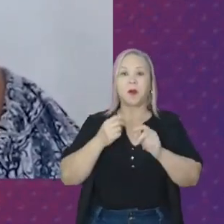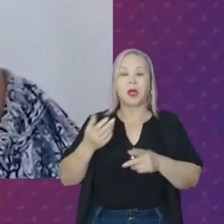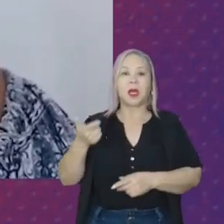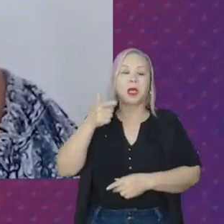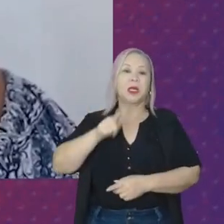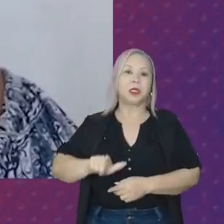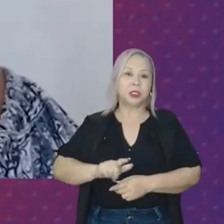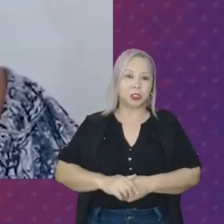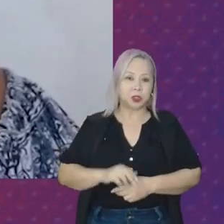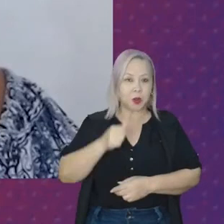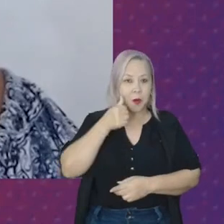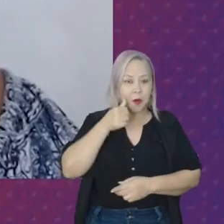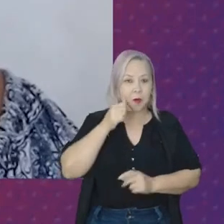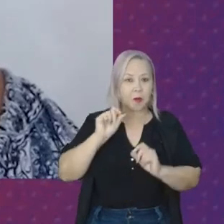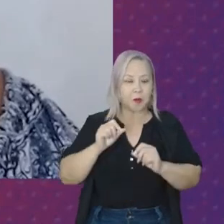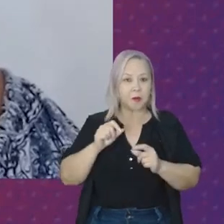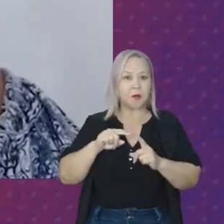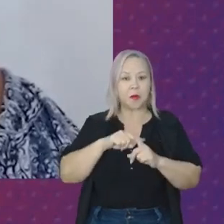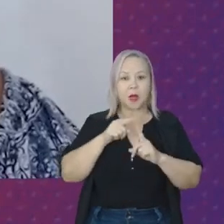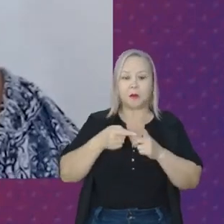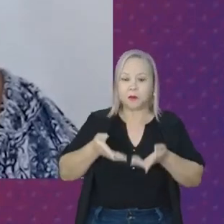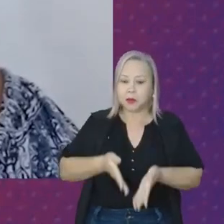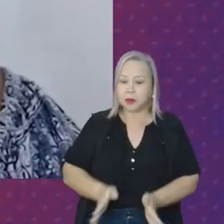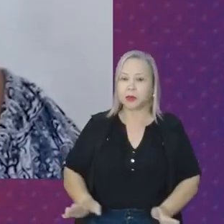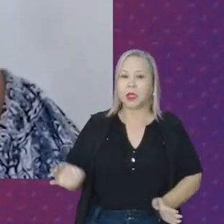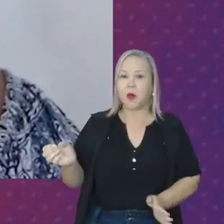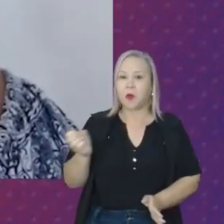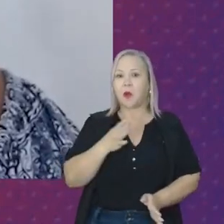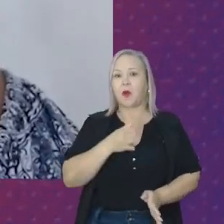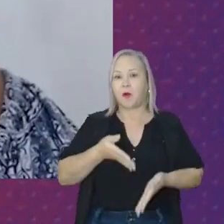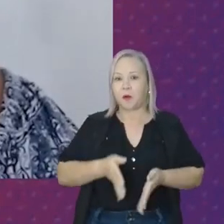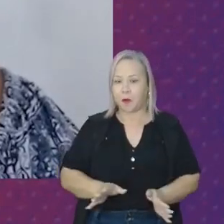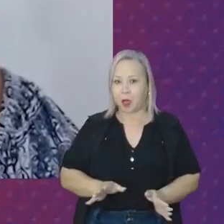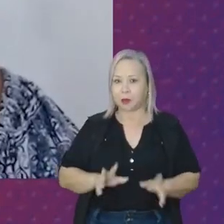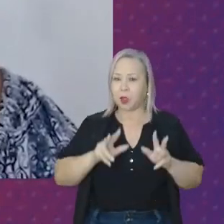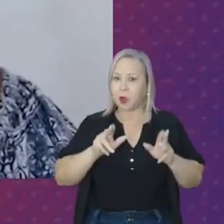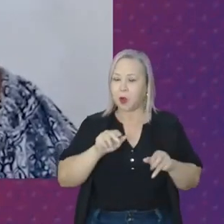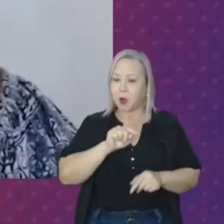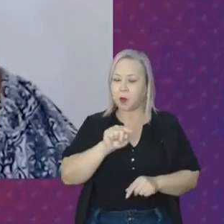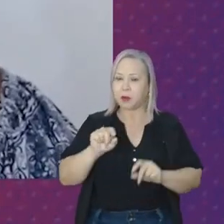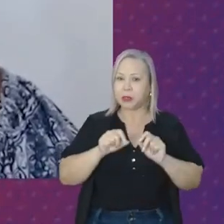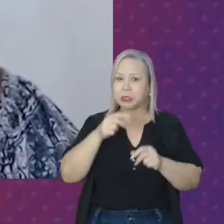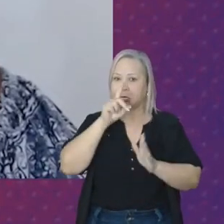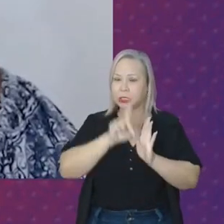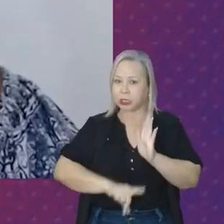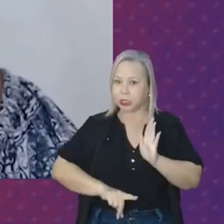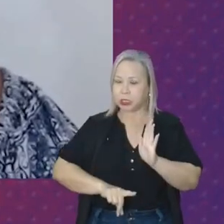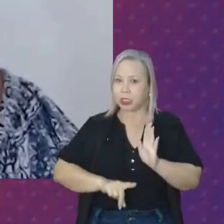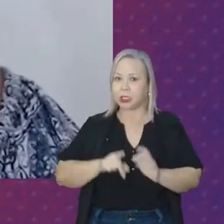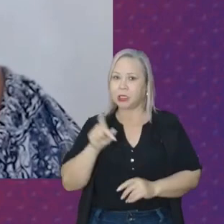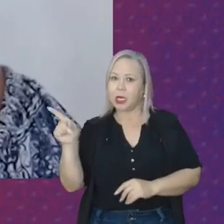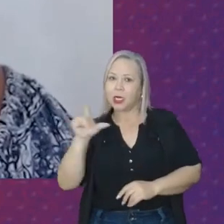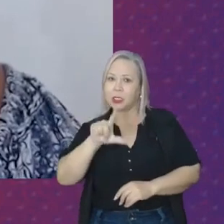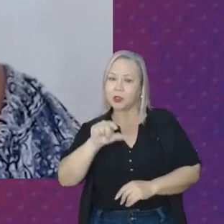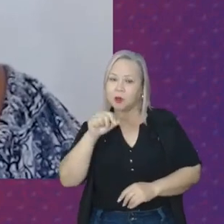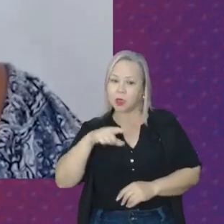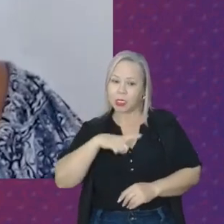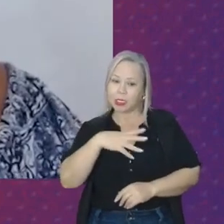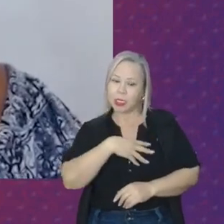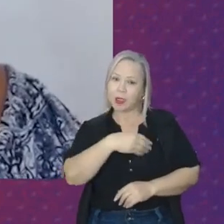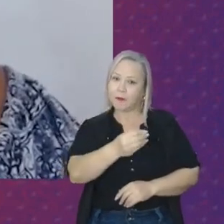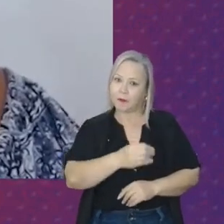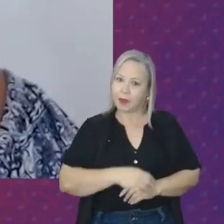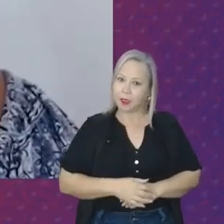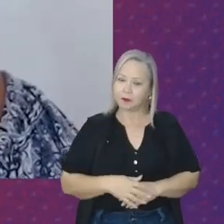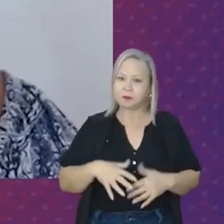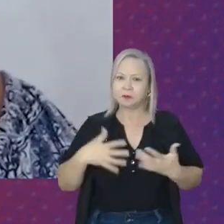novamente para ter um novo parto, como se isso, esse direito dela de escolher ter filhos, de